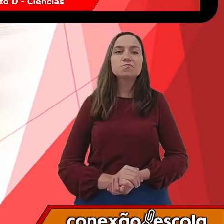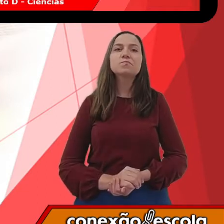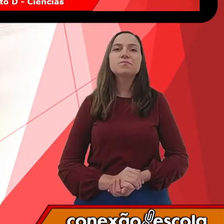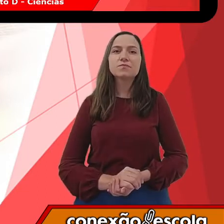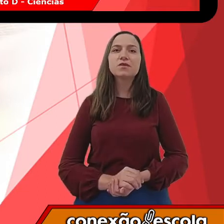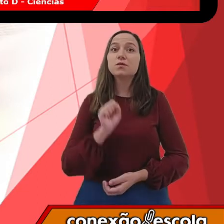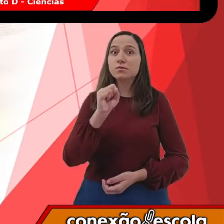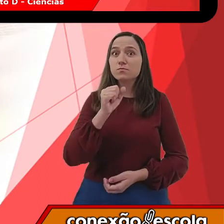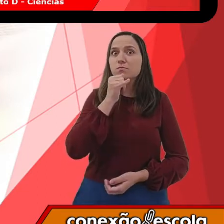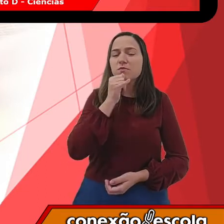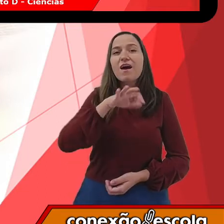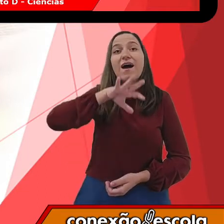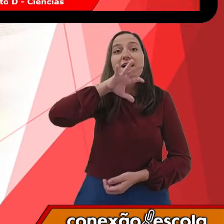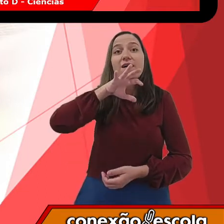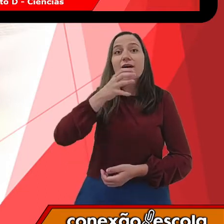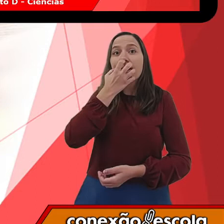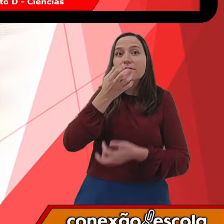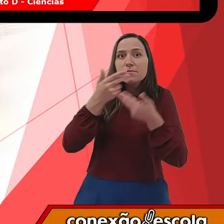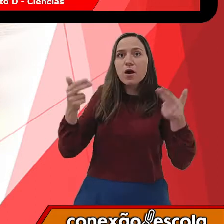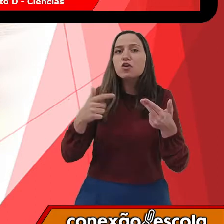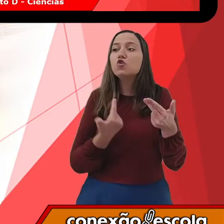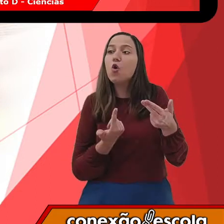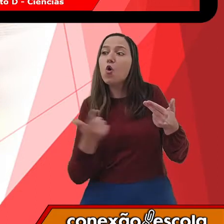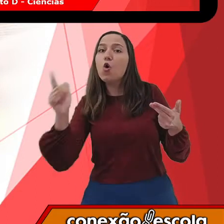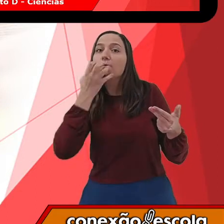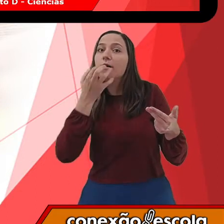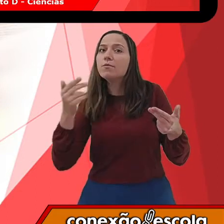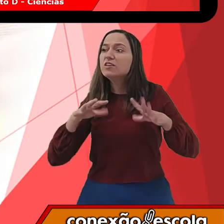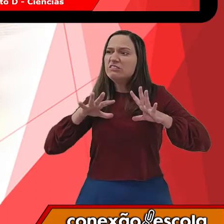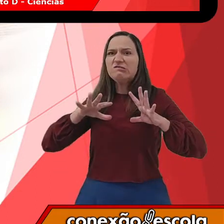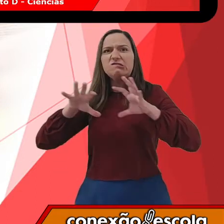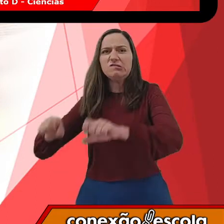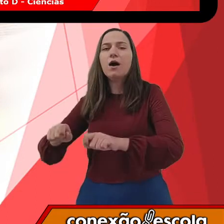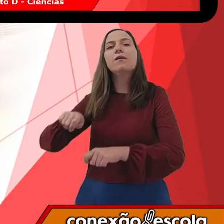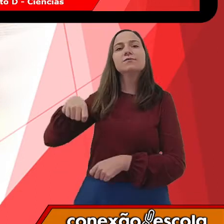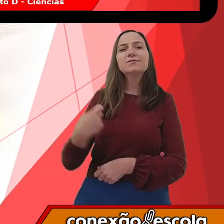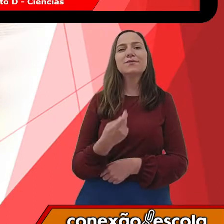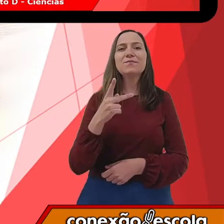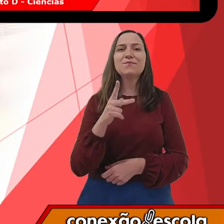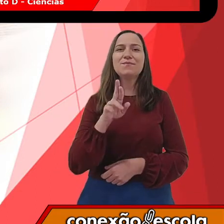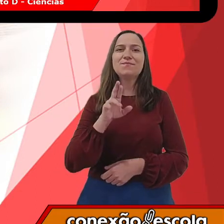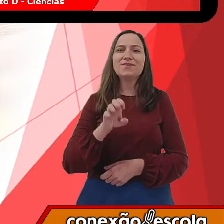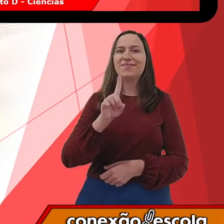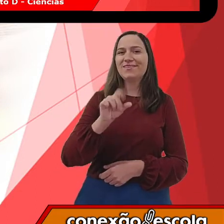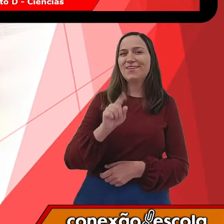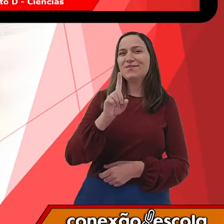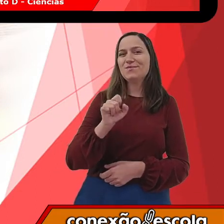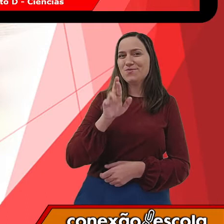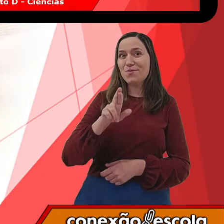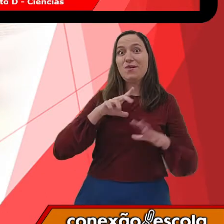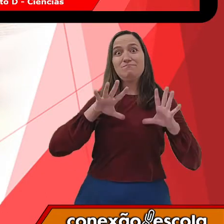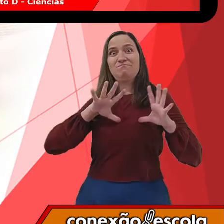um animal se alimenta de um outro animal, dizemos que ele é um predador. Vamos conhecer alguns